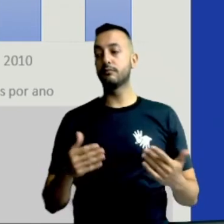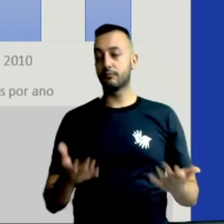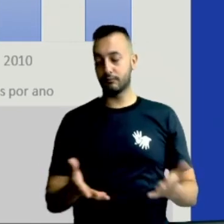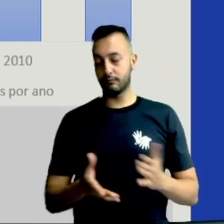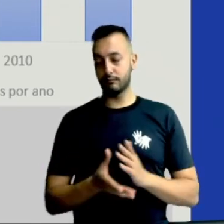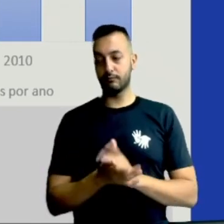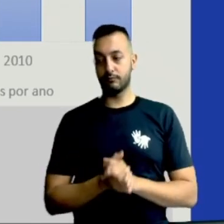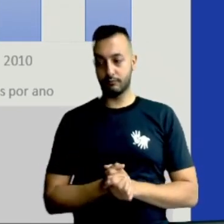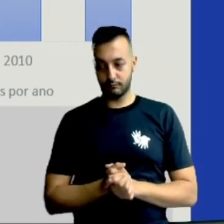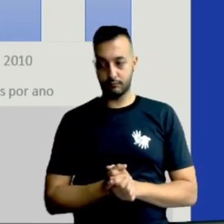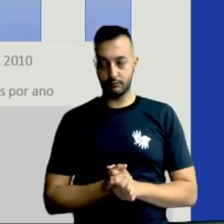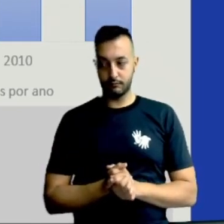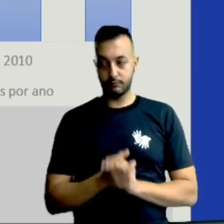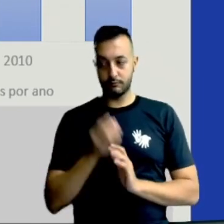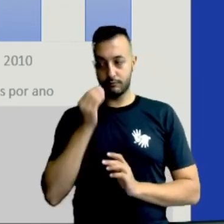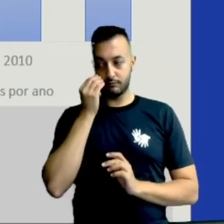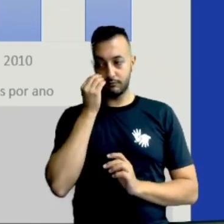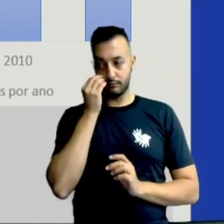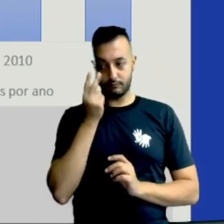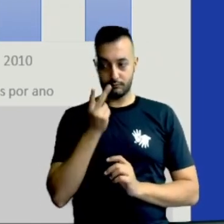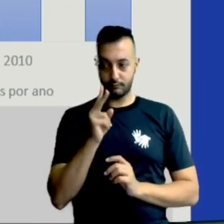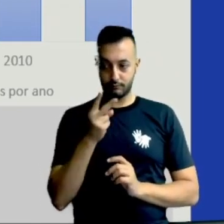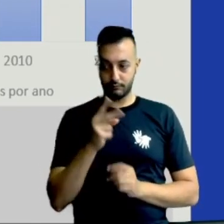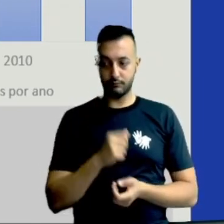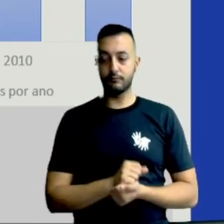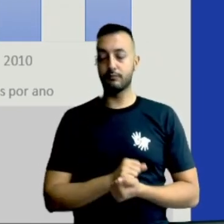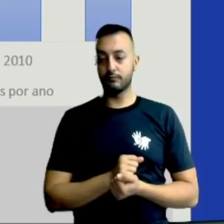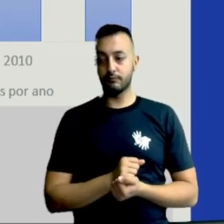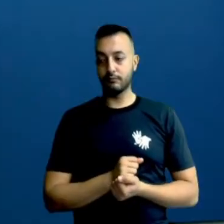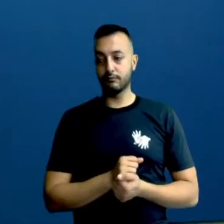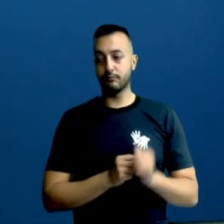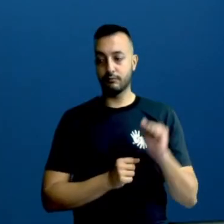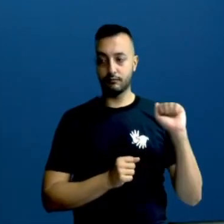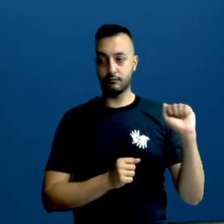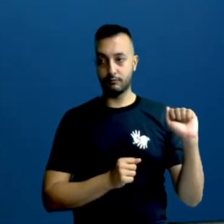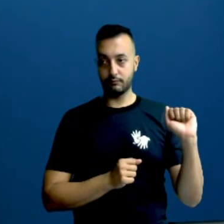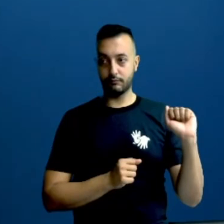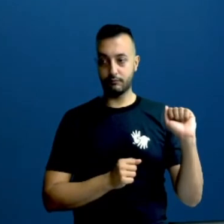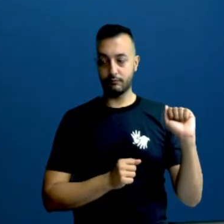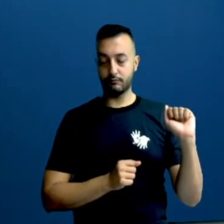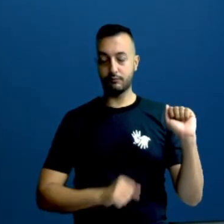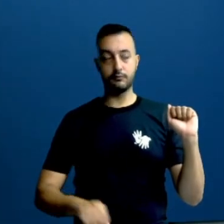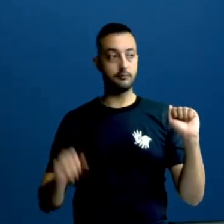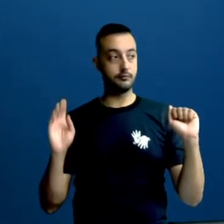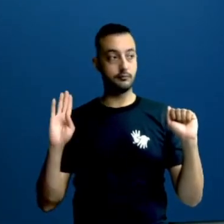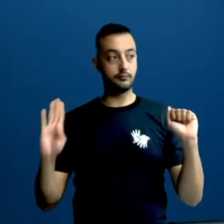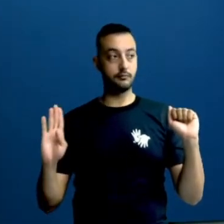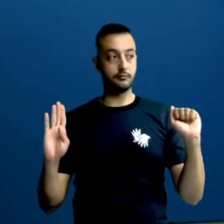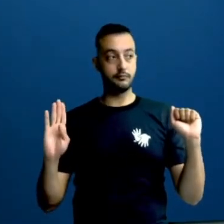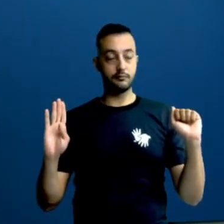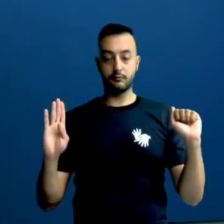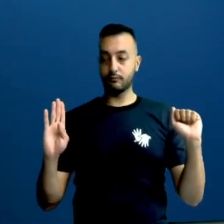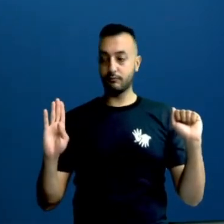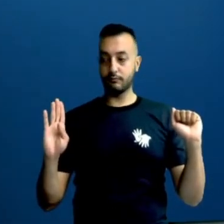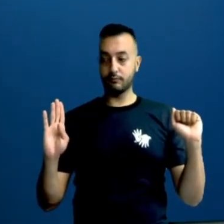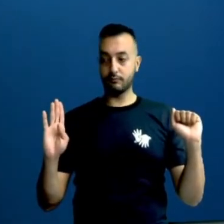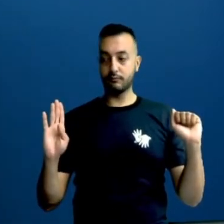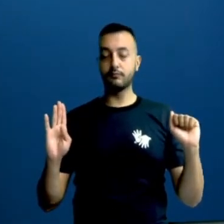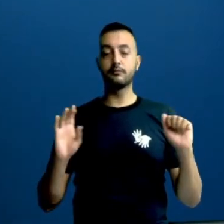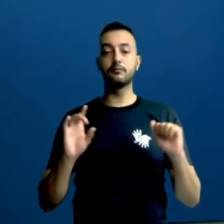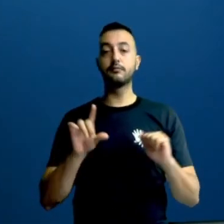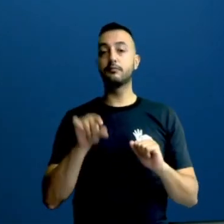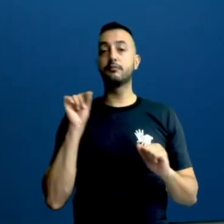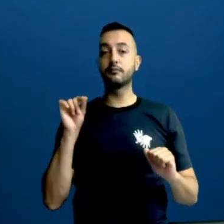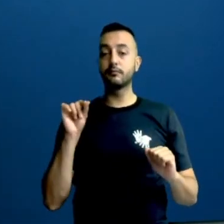vamos analisar aqui os dois gráficos. Eu tenho o gráfico A e tenho o gráfico B, certo? Apenas